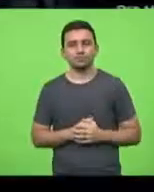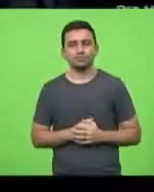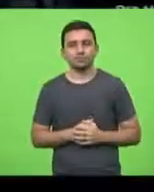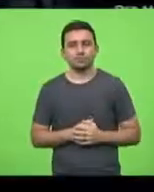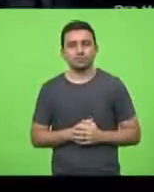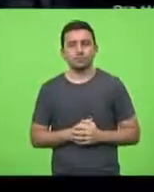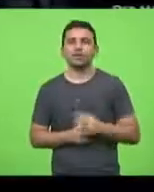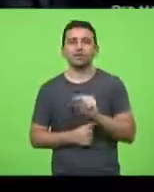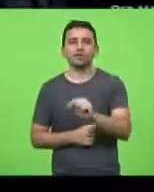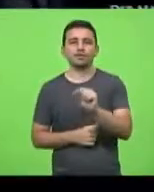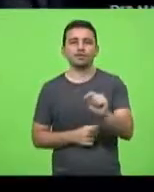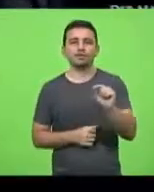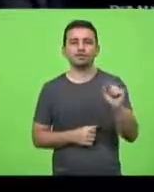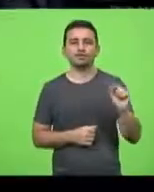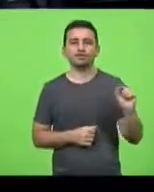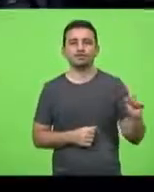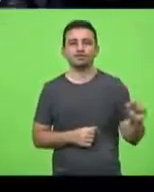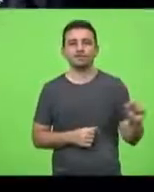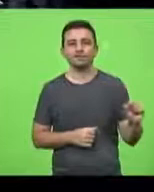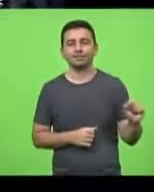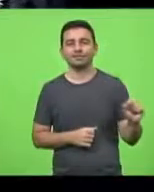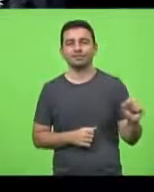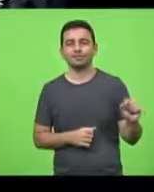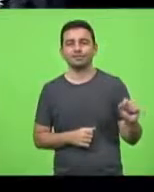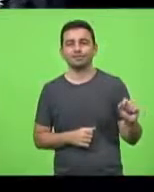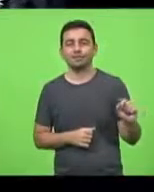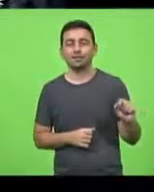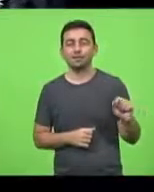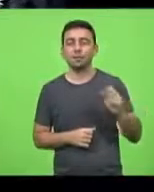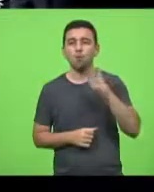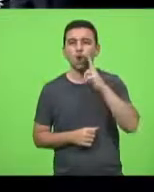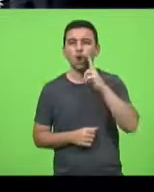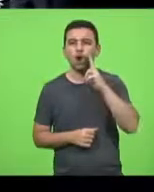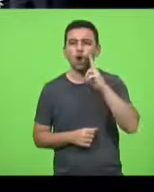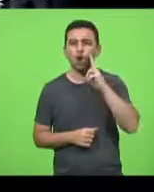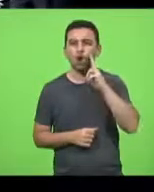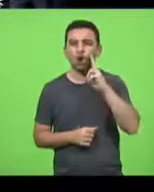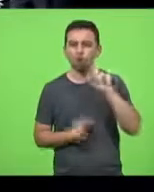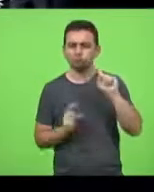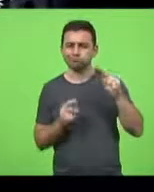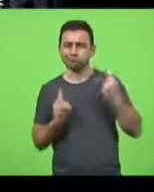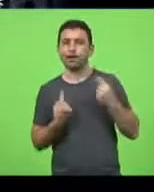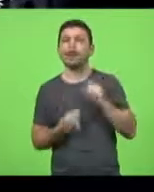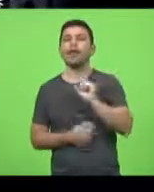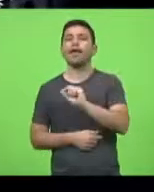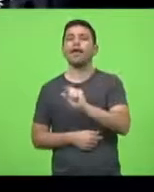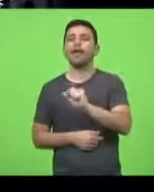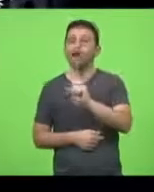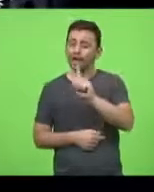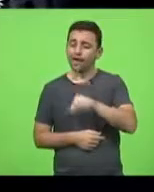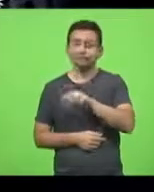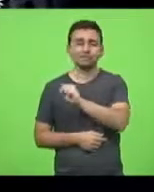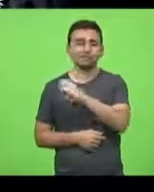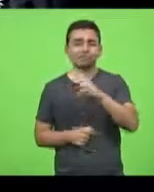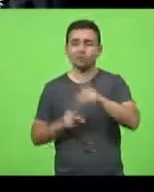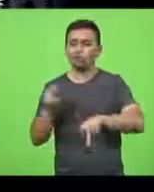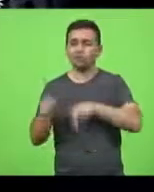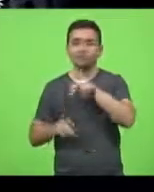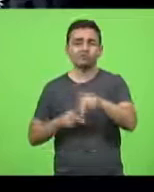Quem tomou o bolo foram os catarinenses. Quem tomou o bolo de um